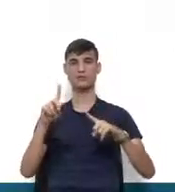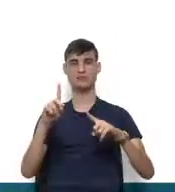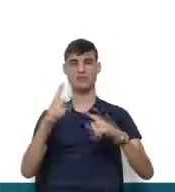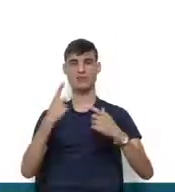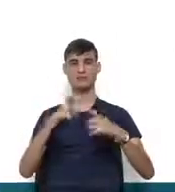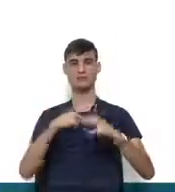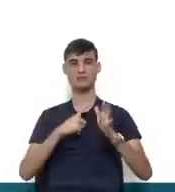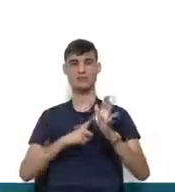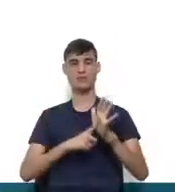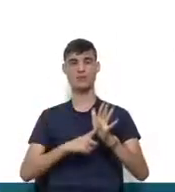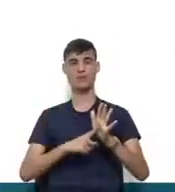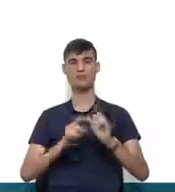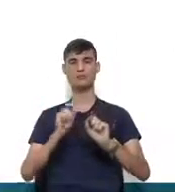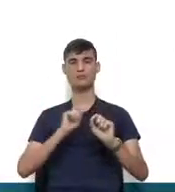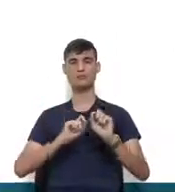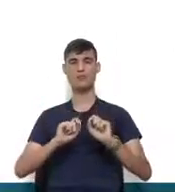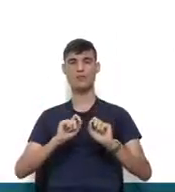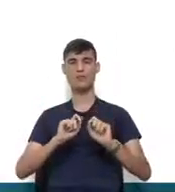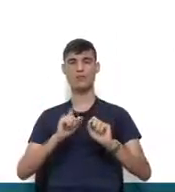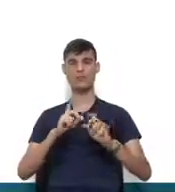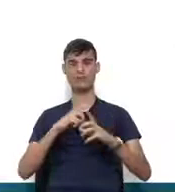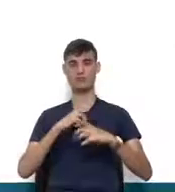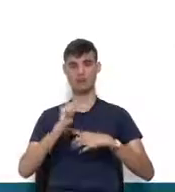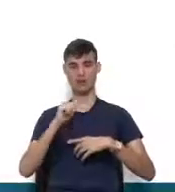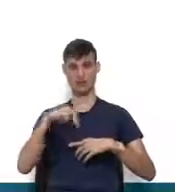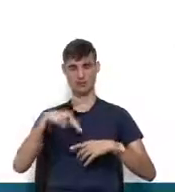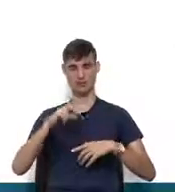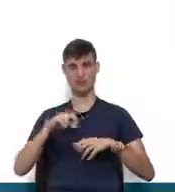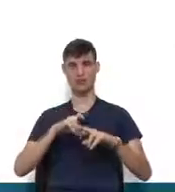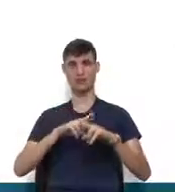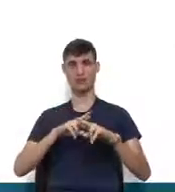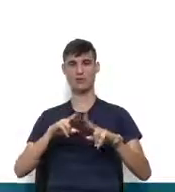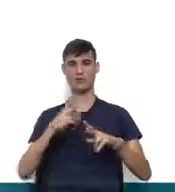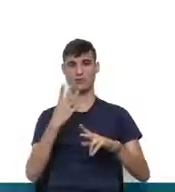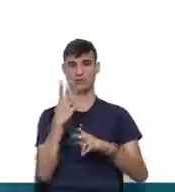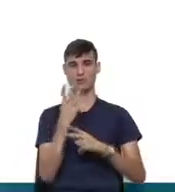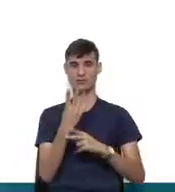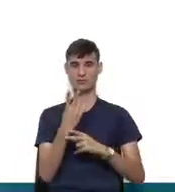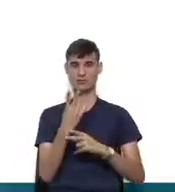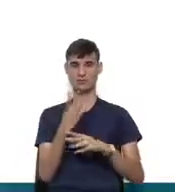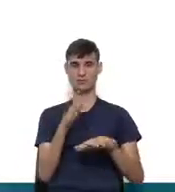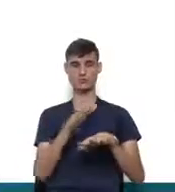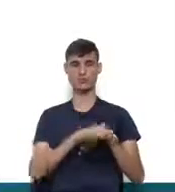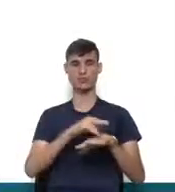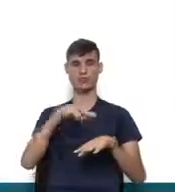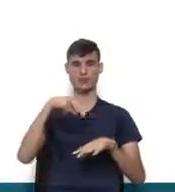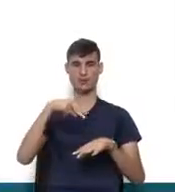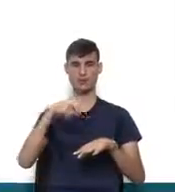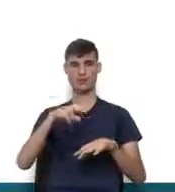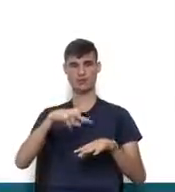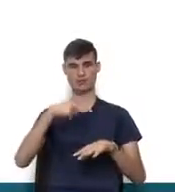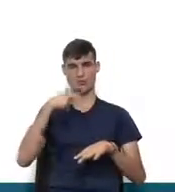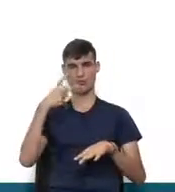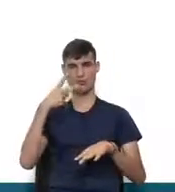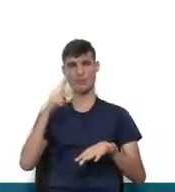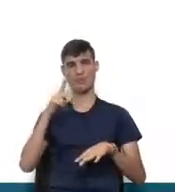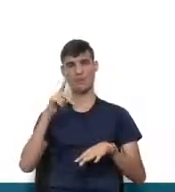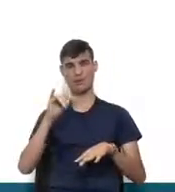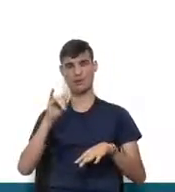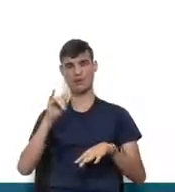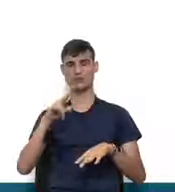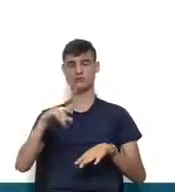que mostra que o meu AN vai ser 4 sobre n ao quadrado, π